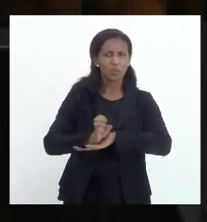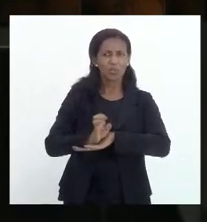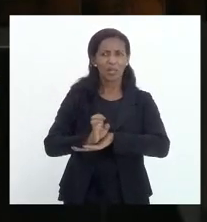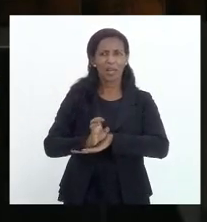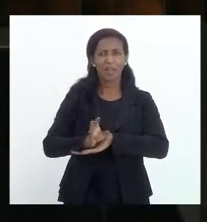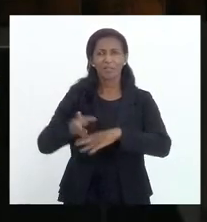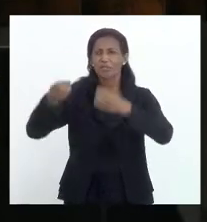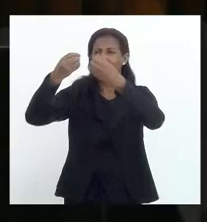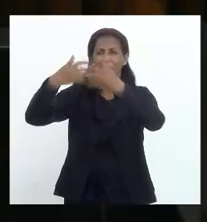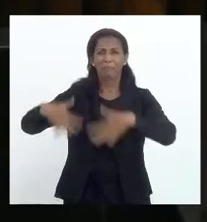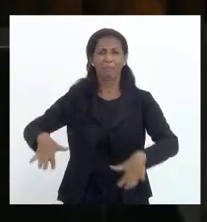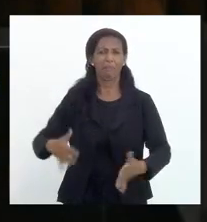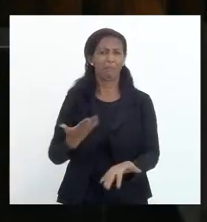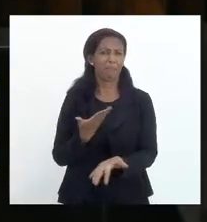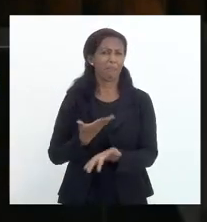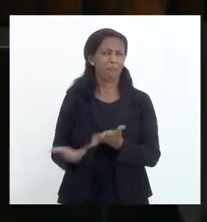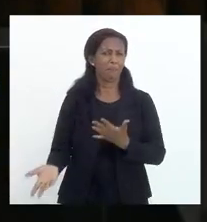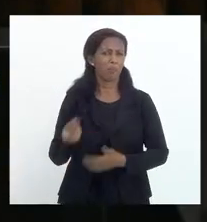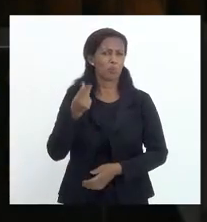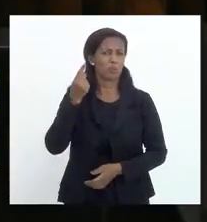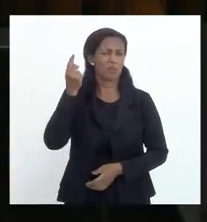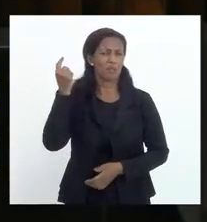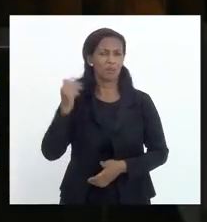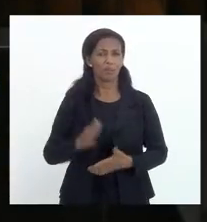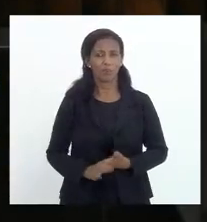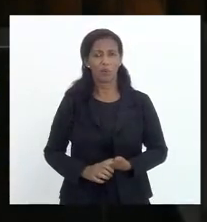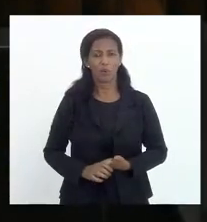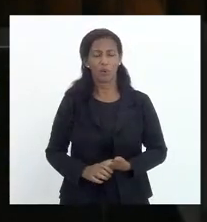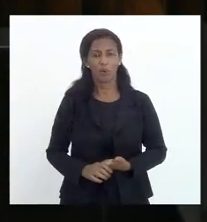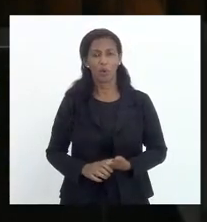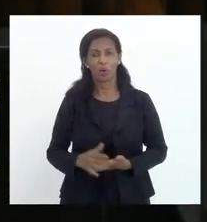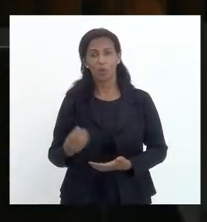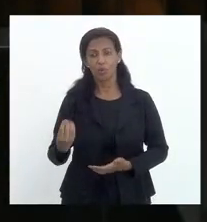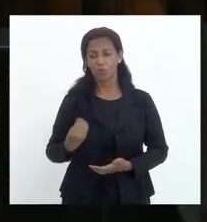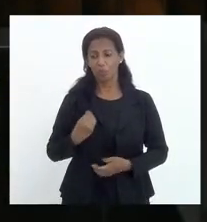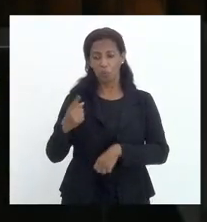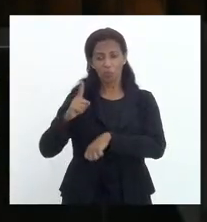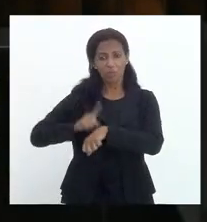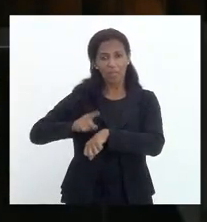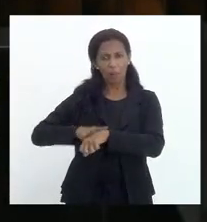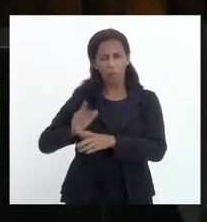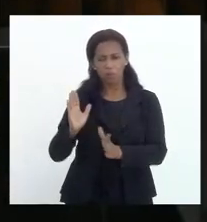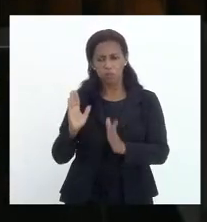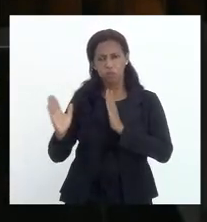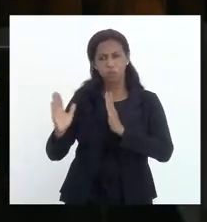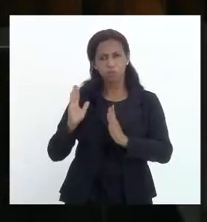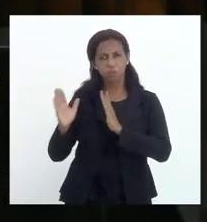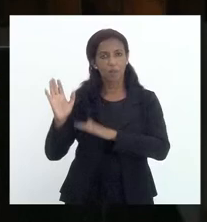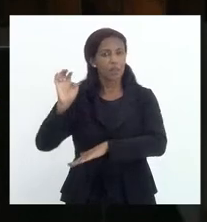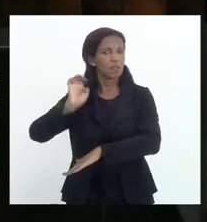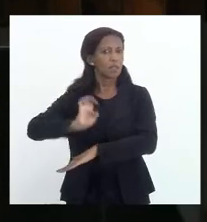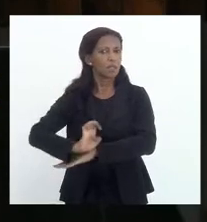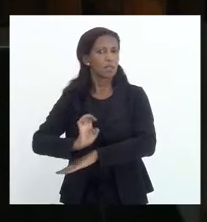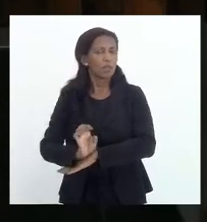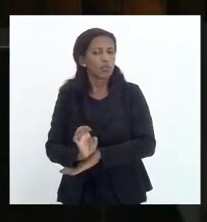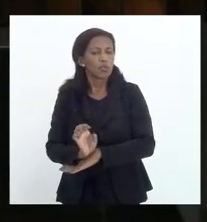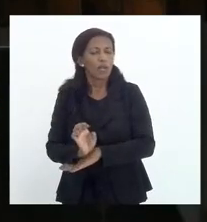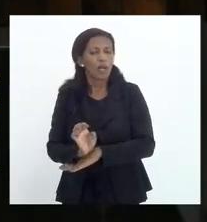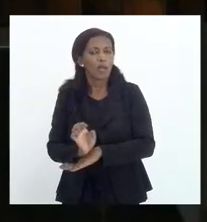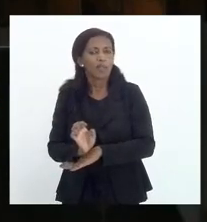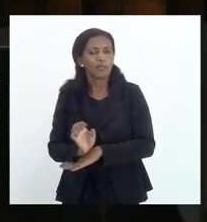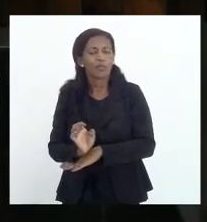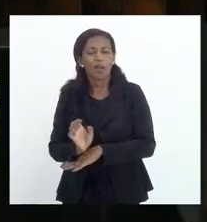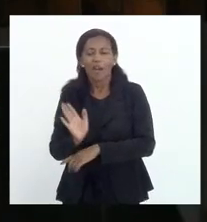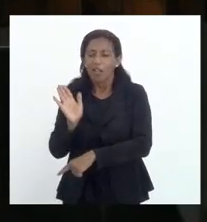já se desmontou há muito tempo. Nós somos de uma época, Maria Carmen, que o Estado prestava serviços na